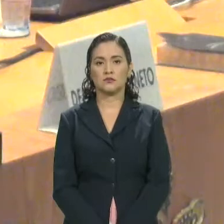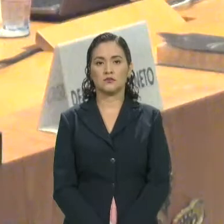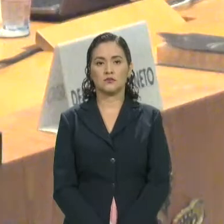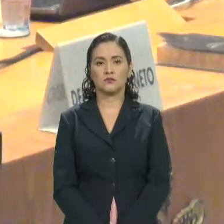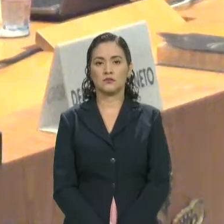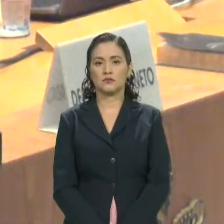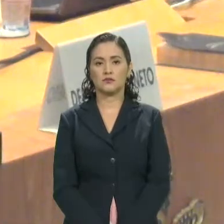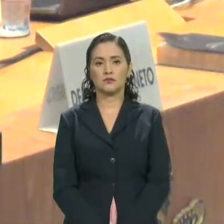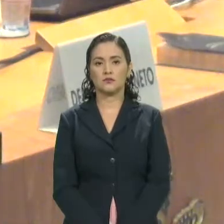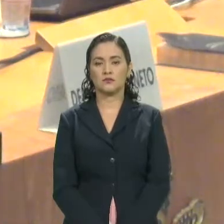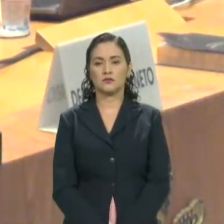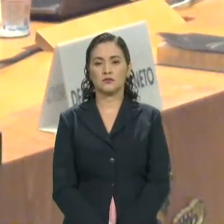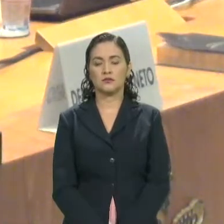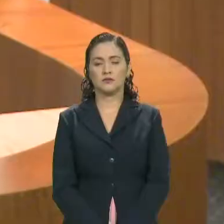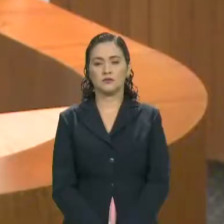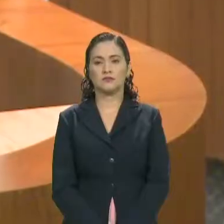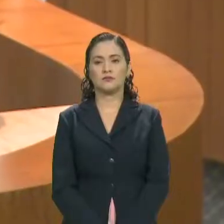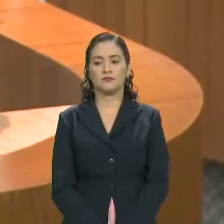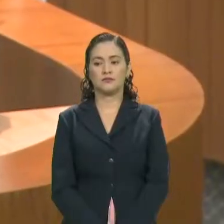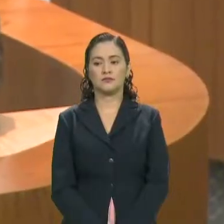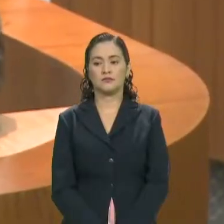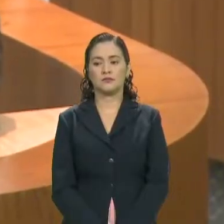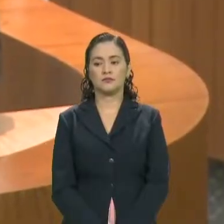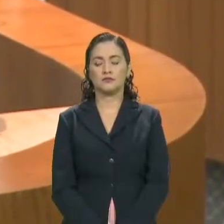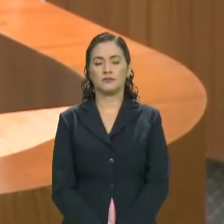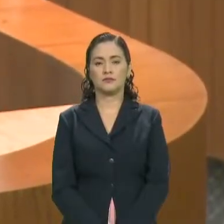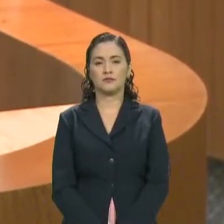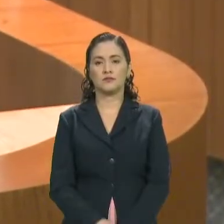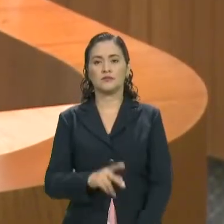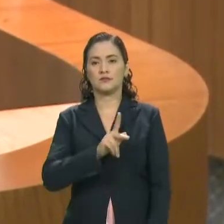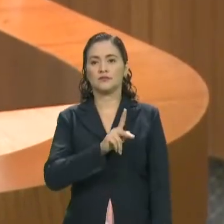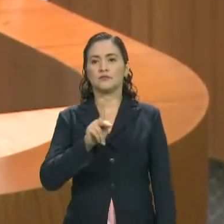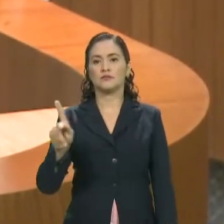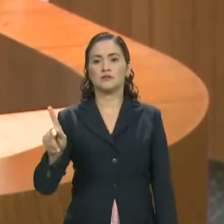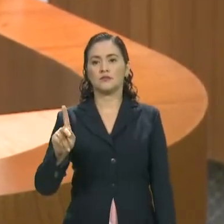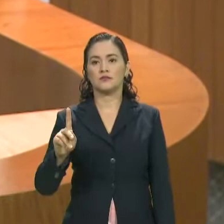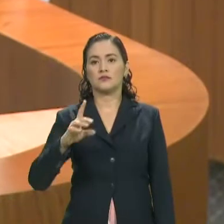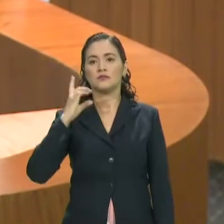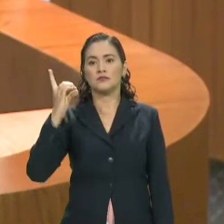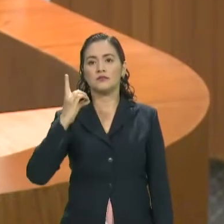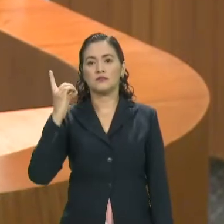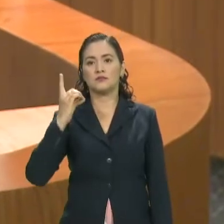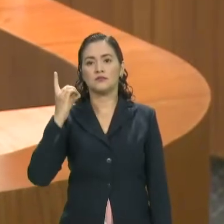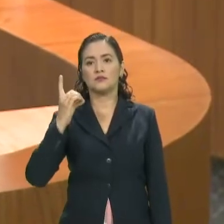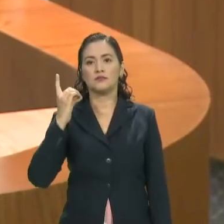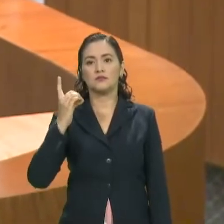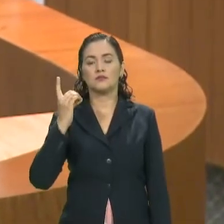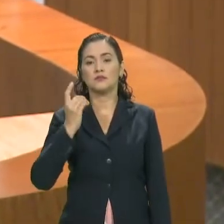Senhor presidente, senhoras e senhores deputados, galeria, imprensa,